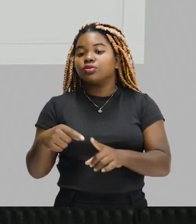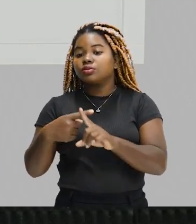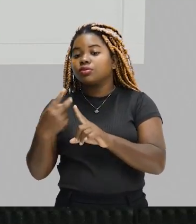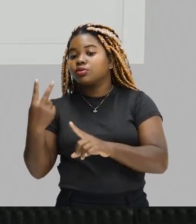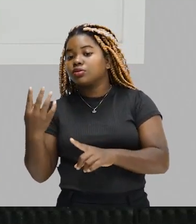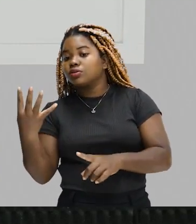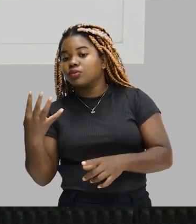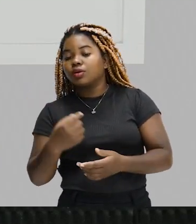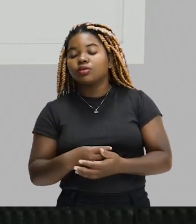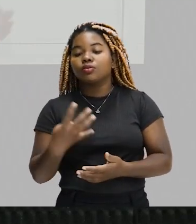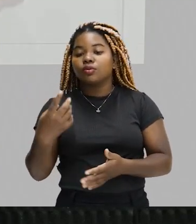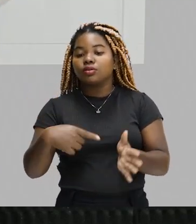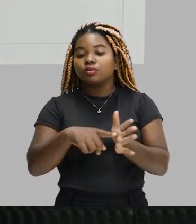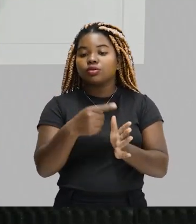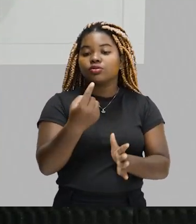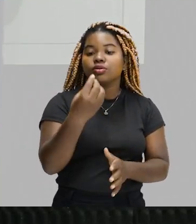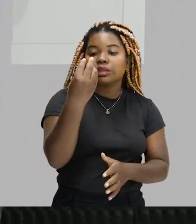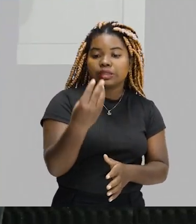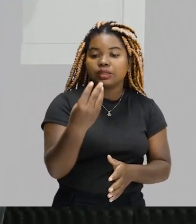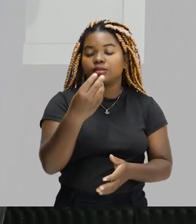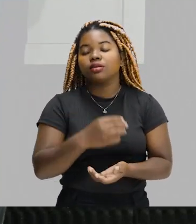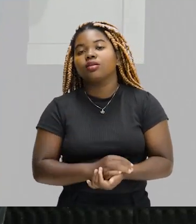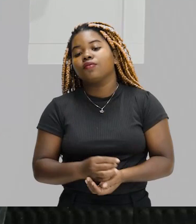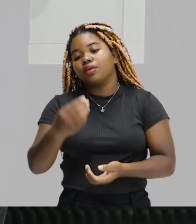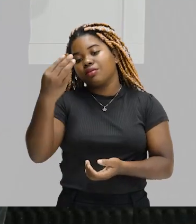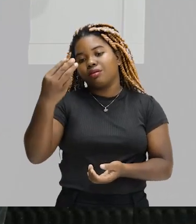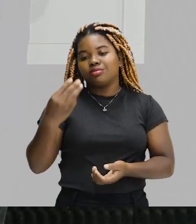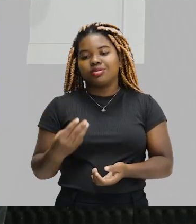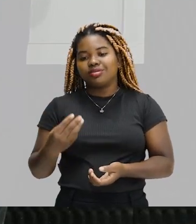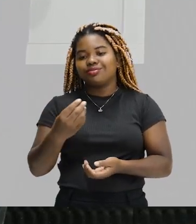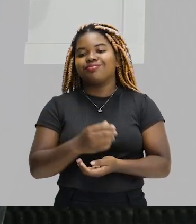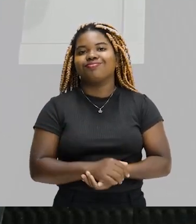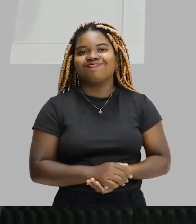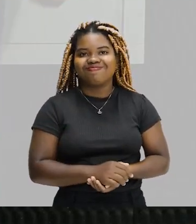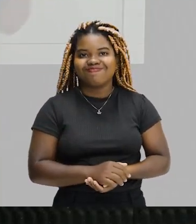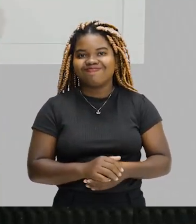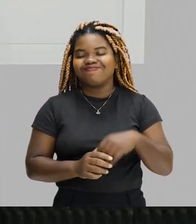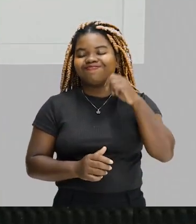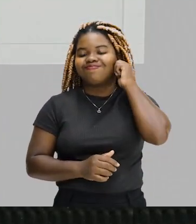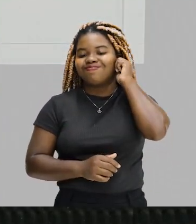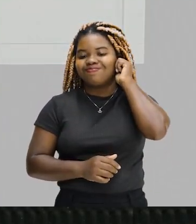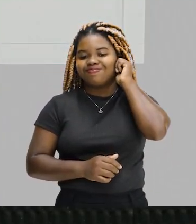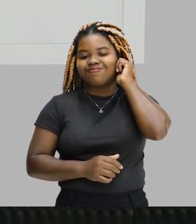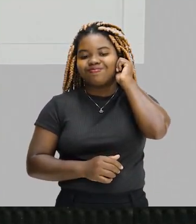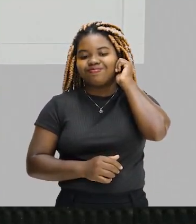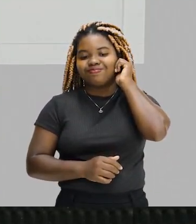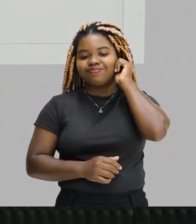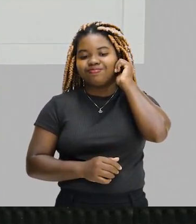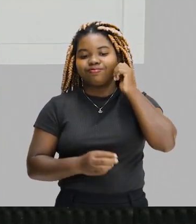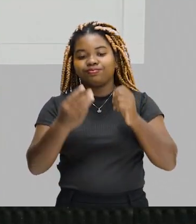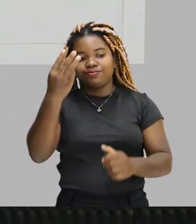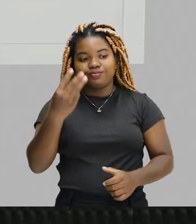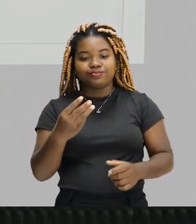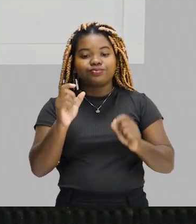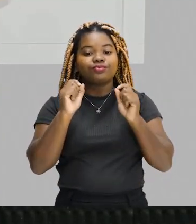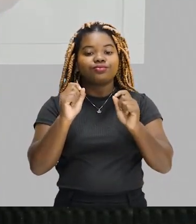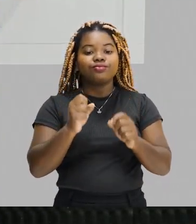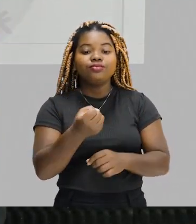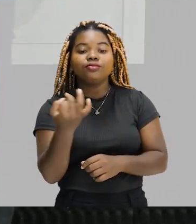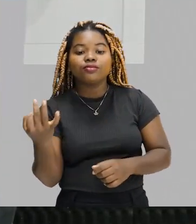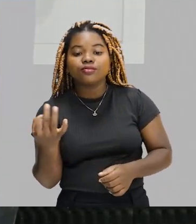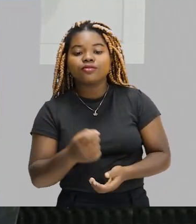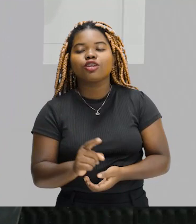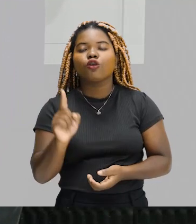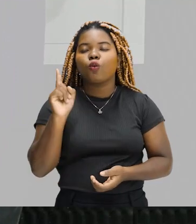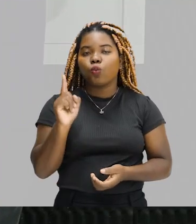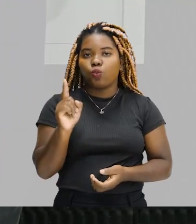4 menos 1 dá 3. Então vai ficar o quê? 3 sobre 3. 3 dividido por 3 é igual